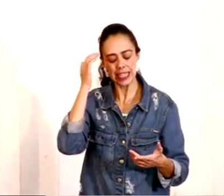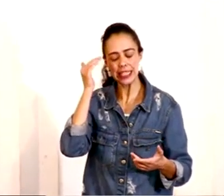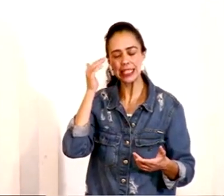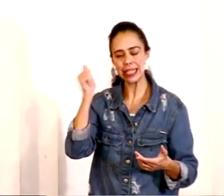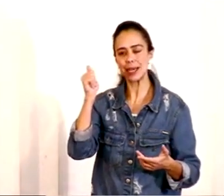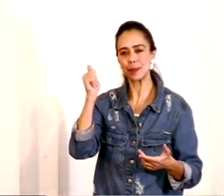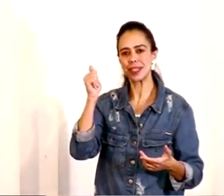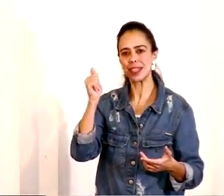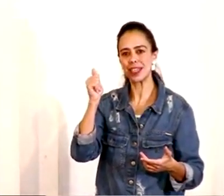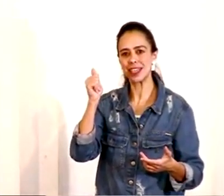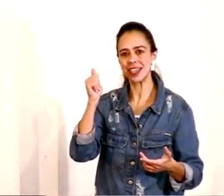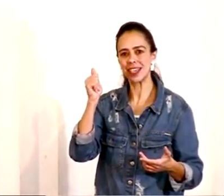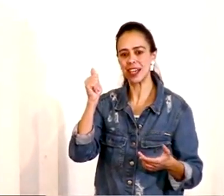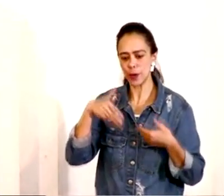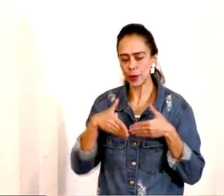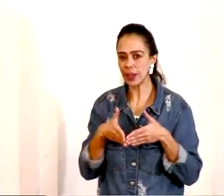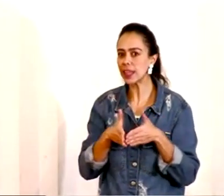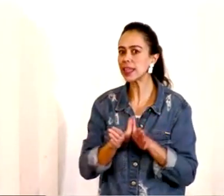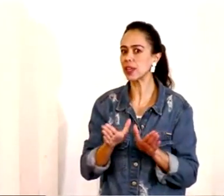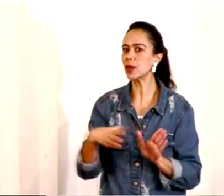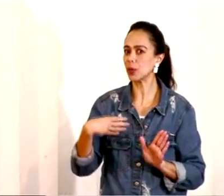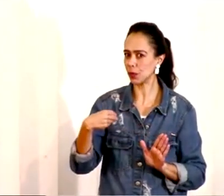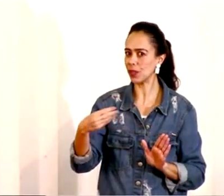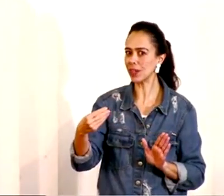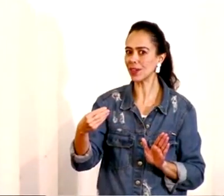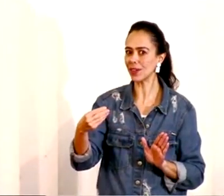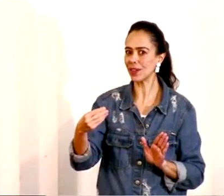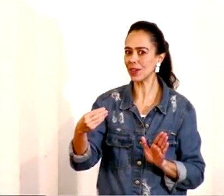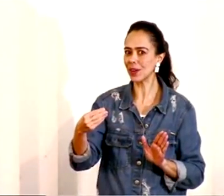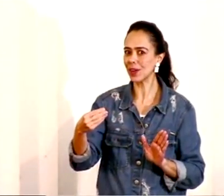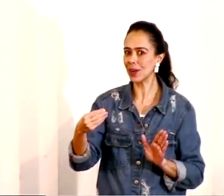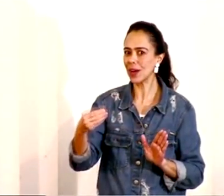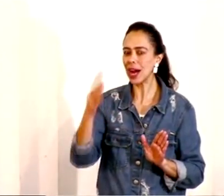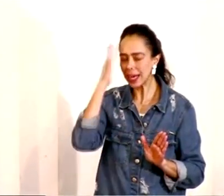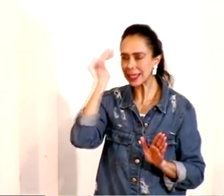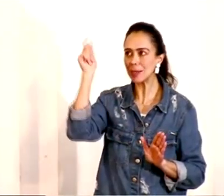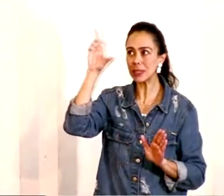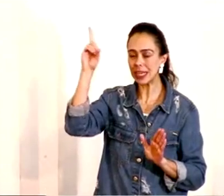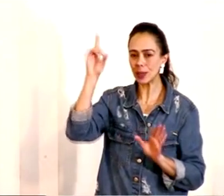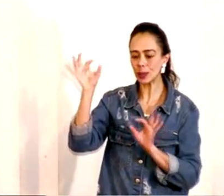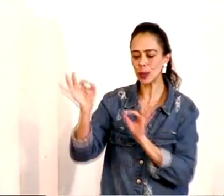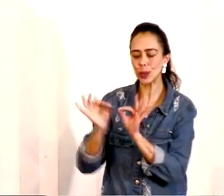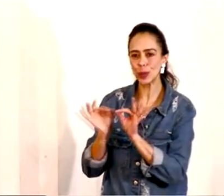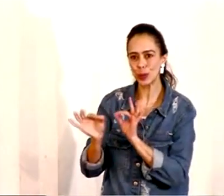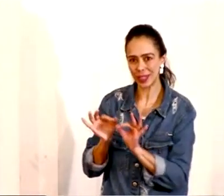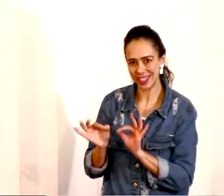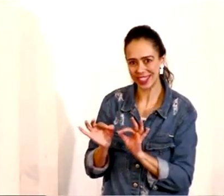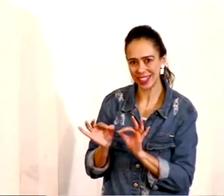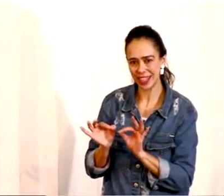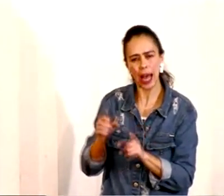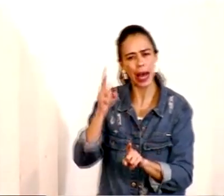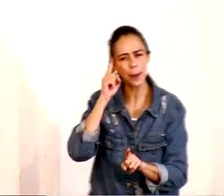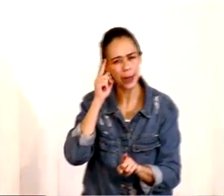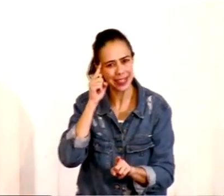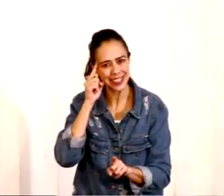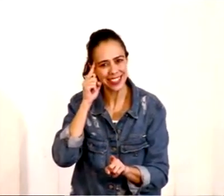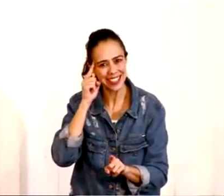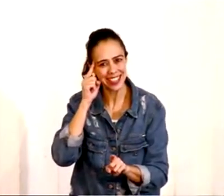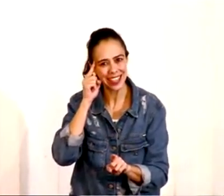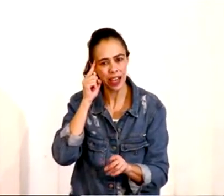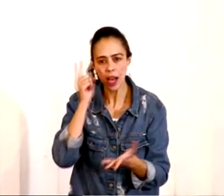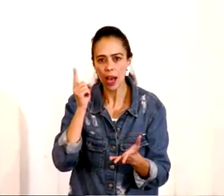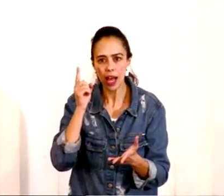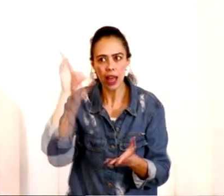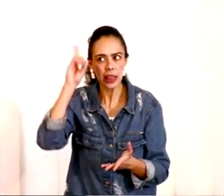que para ela, para Eva e para Adão, possivelmente a promessa